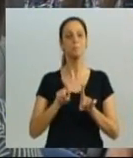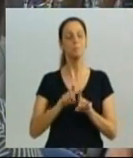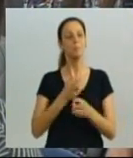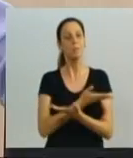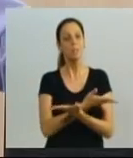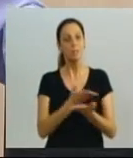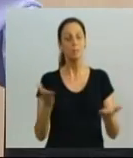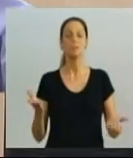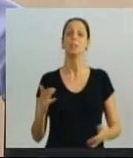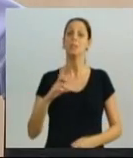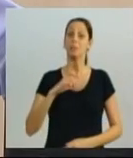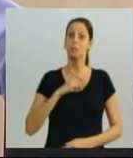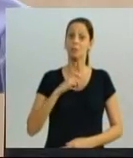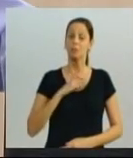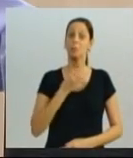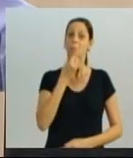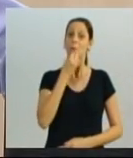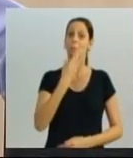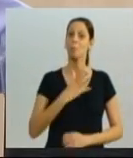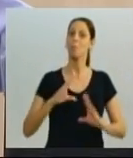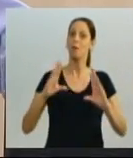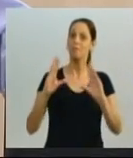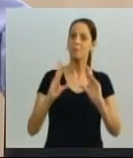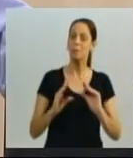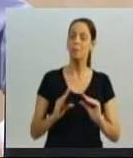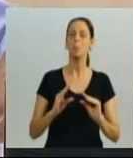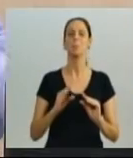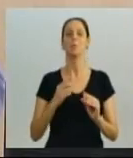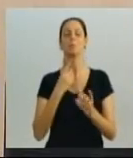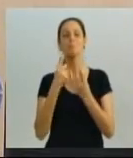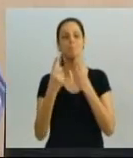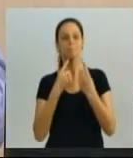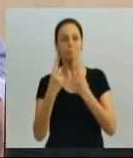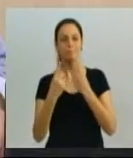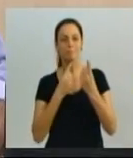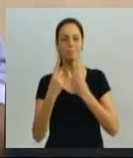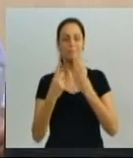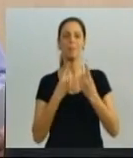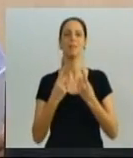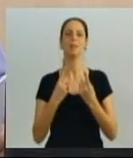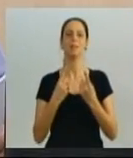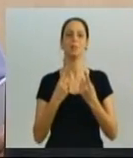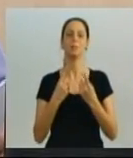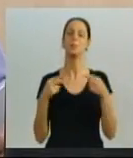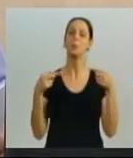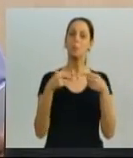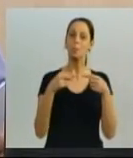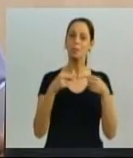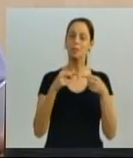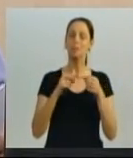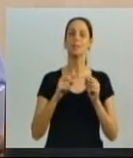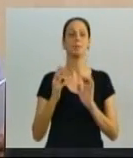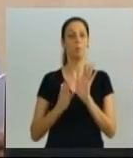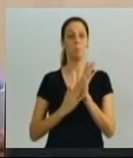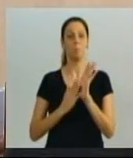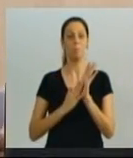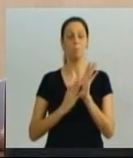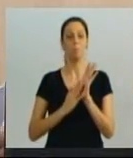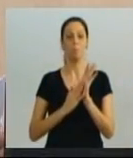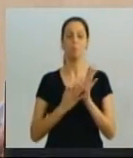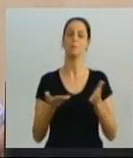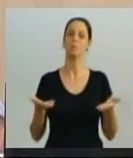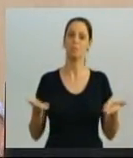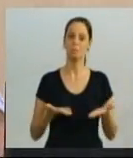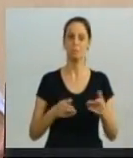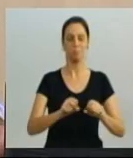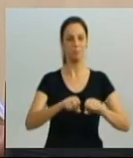tenhamos uma noite de um bom diálogo, dentro do que está previsto para esta